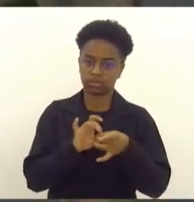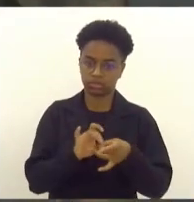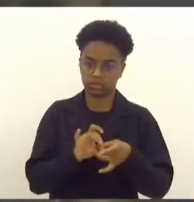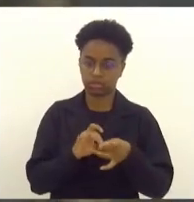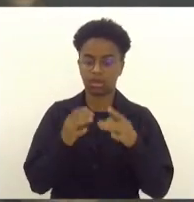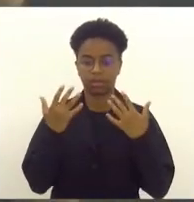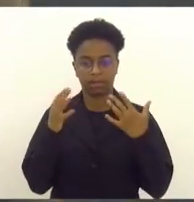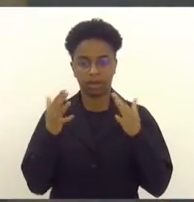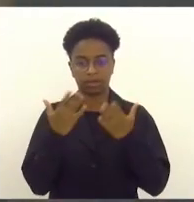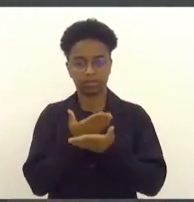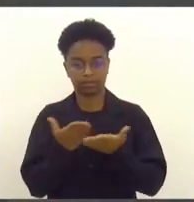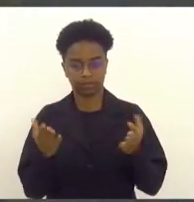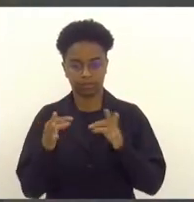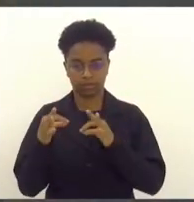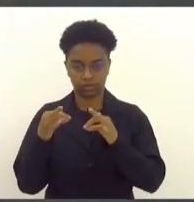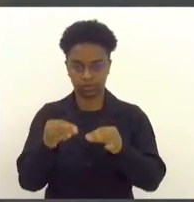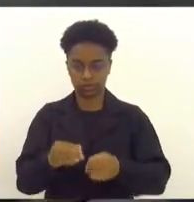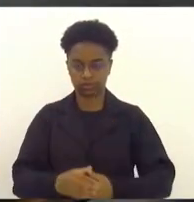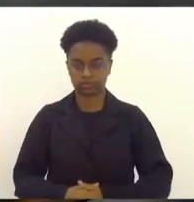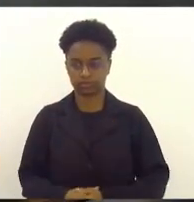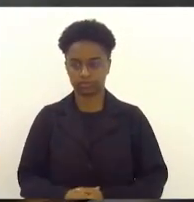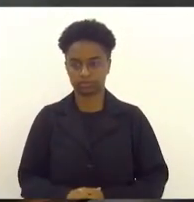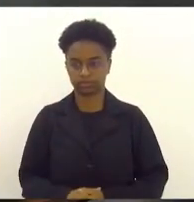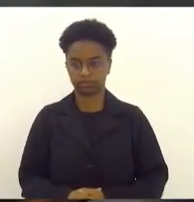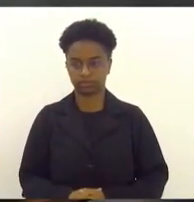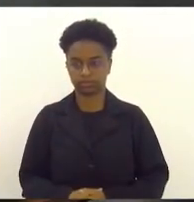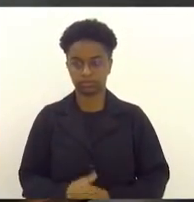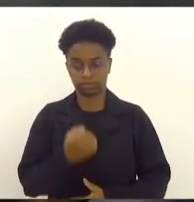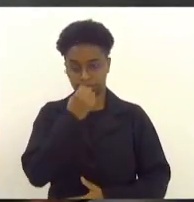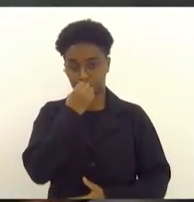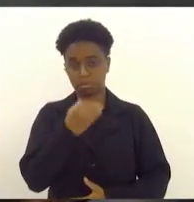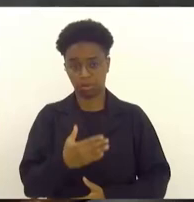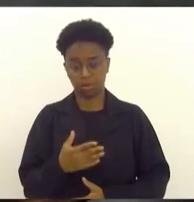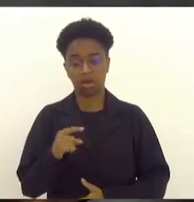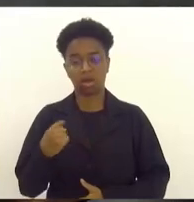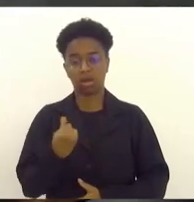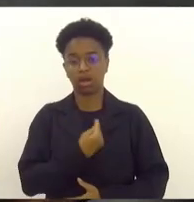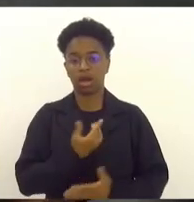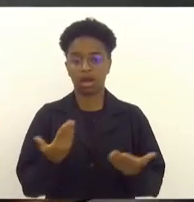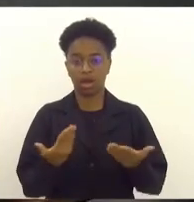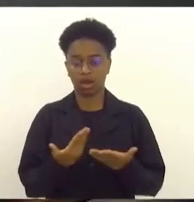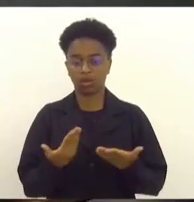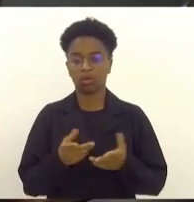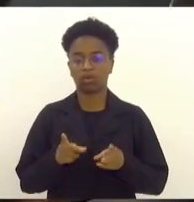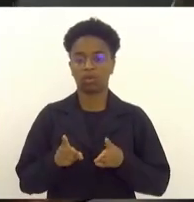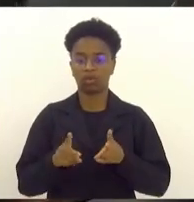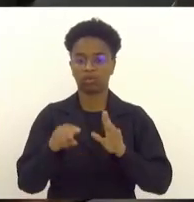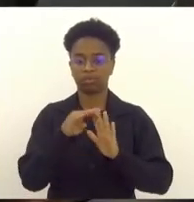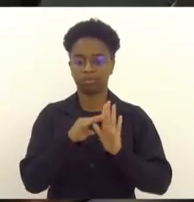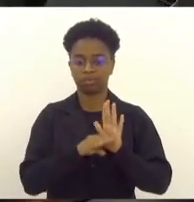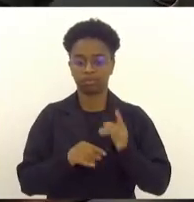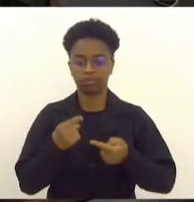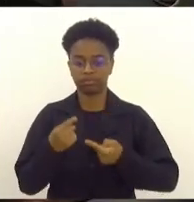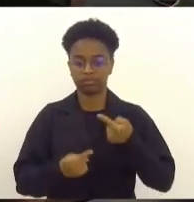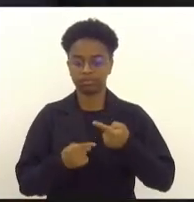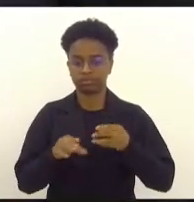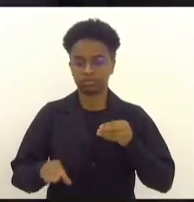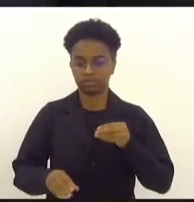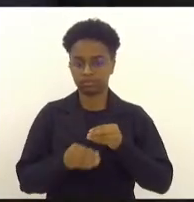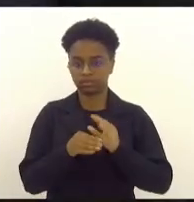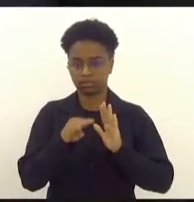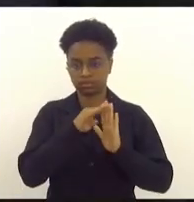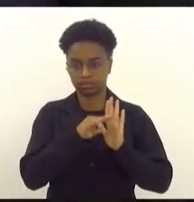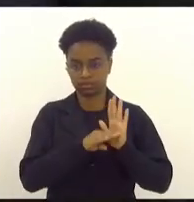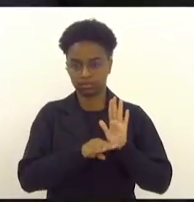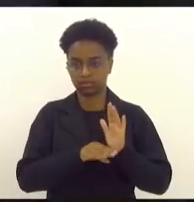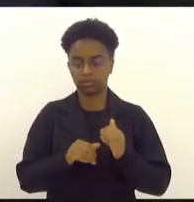parabéns a todas vocês muito bom vamos chamar o serviço é inclusão na ordem do